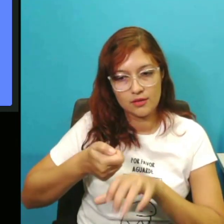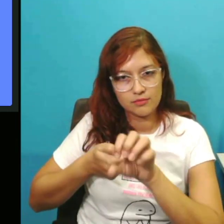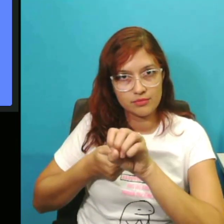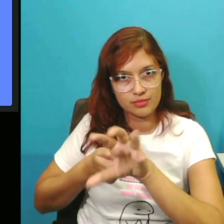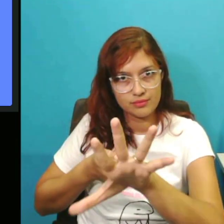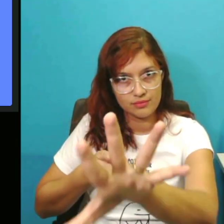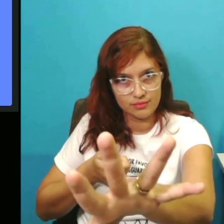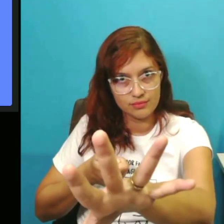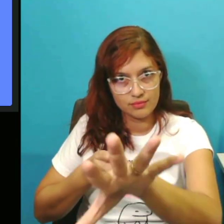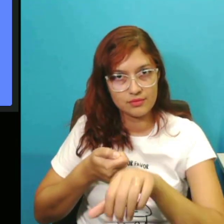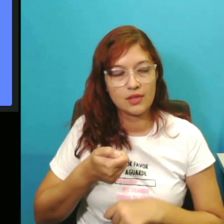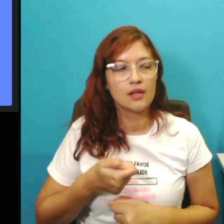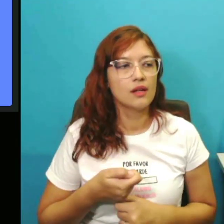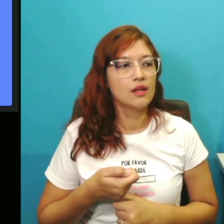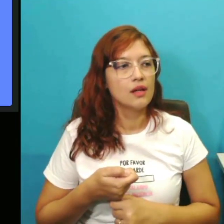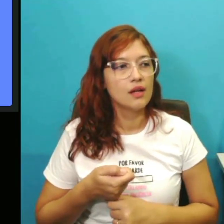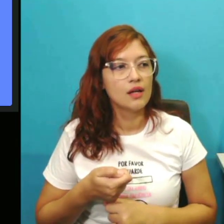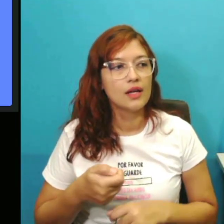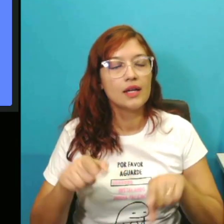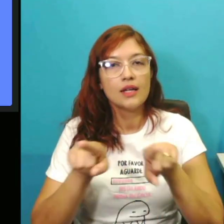a lanterna de LED